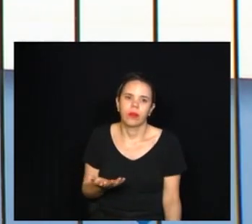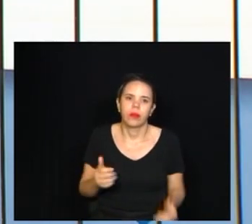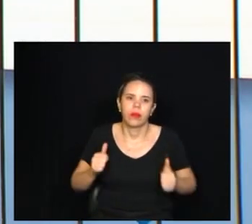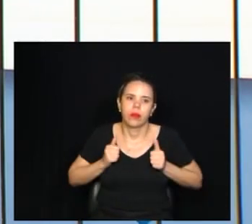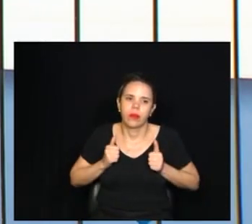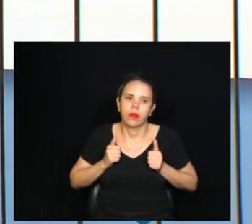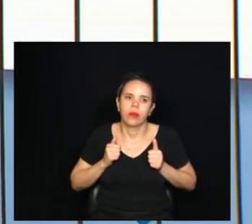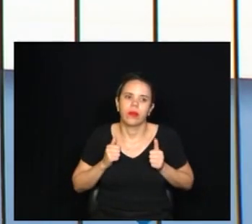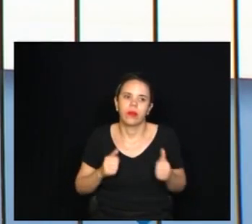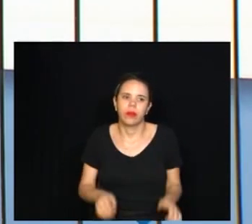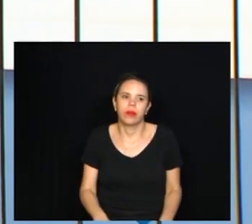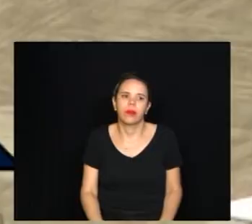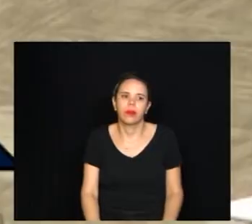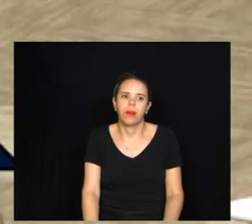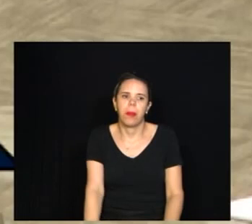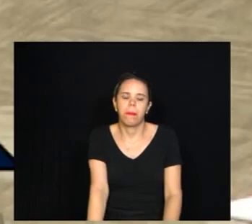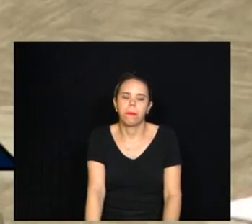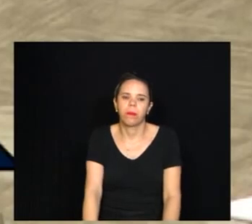desemprego.